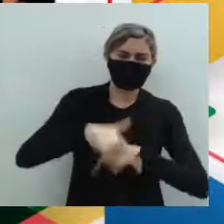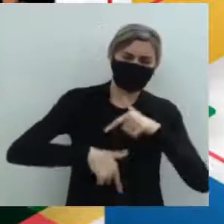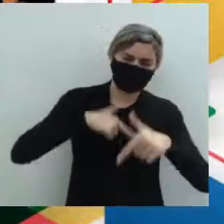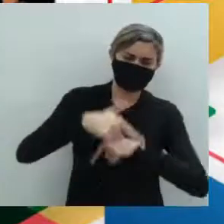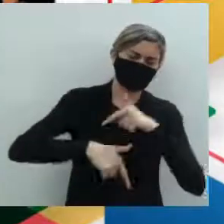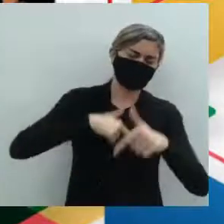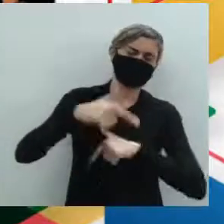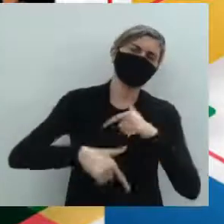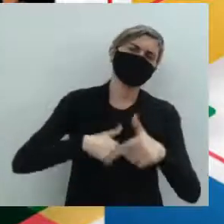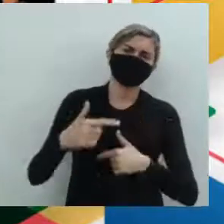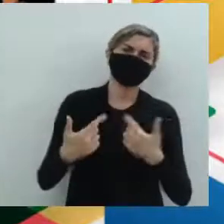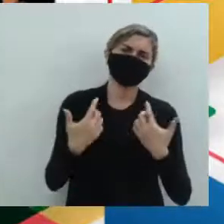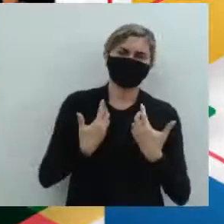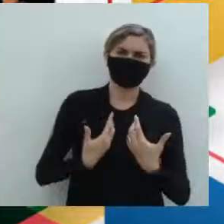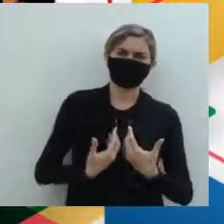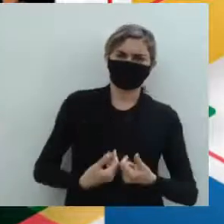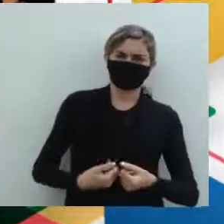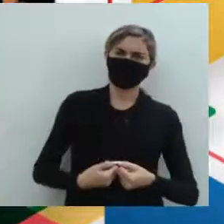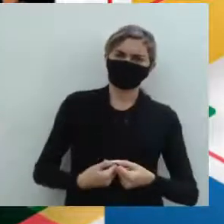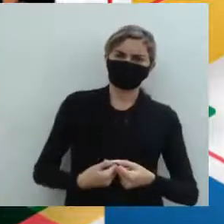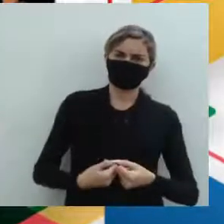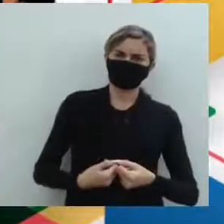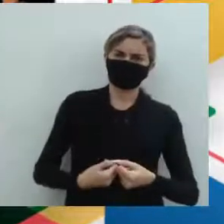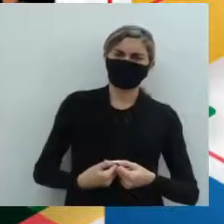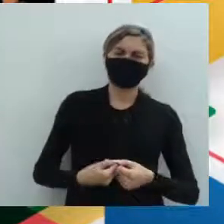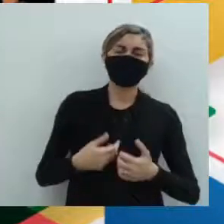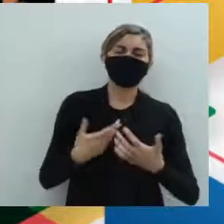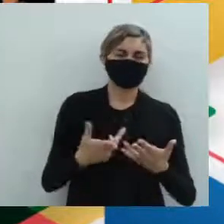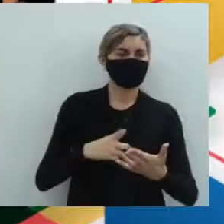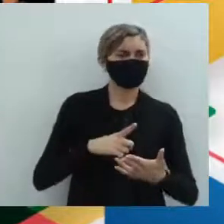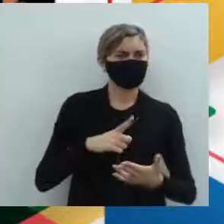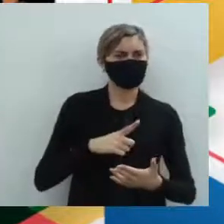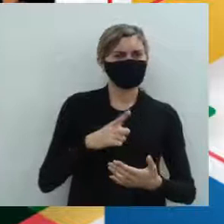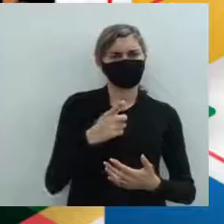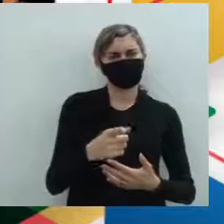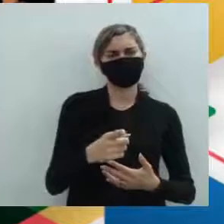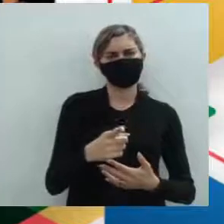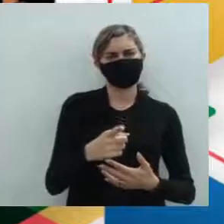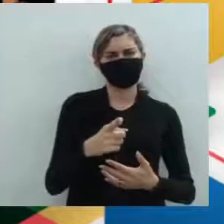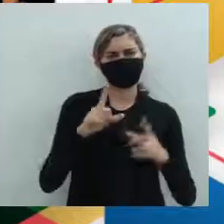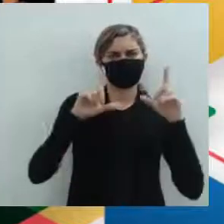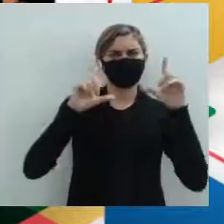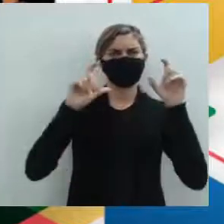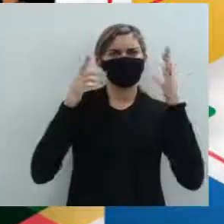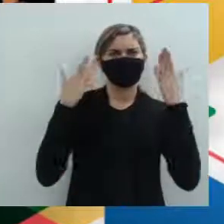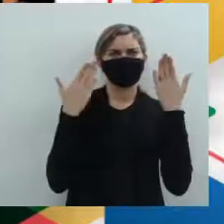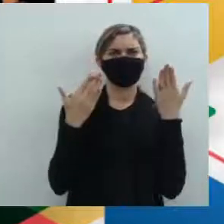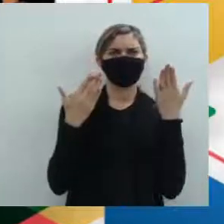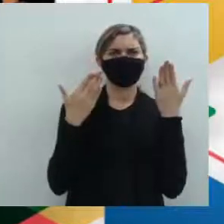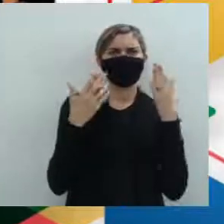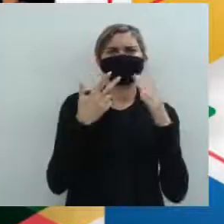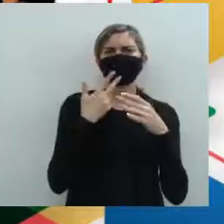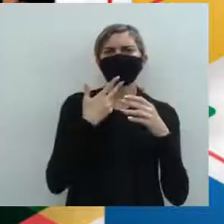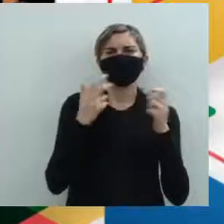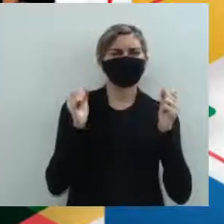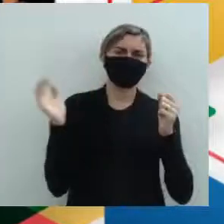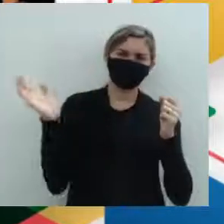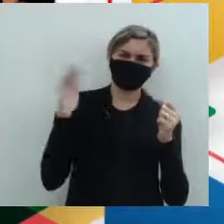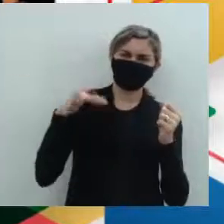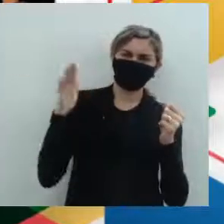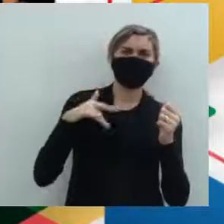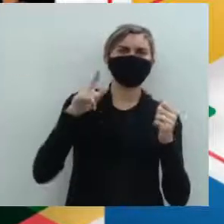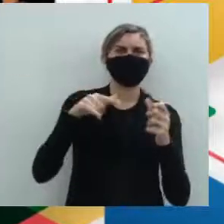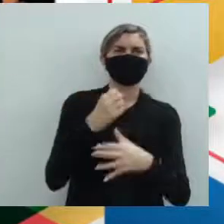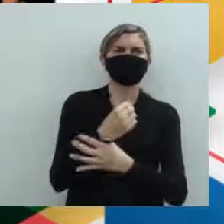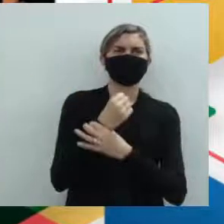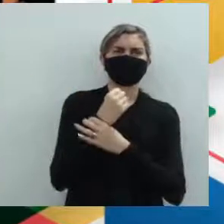nem pensar sobre o cansaço, não é? Então a gente vai ter aí, não é, a figura ali do indivíduo dizendo assim, podem vir, é seguro,